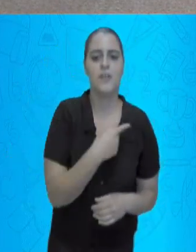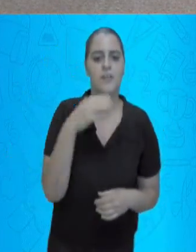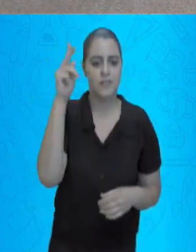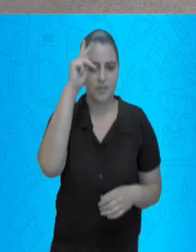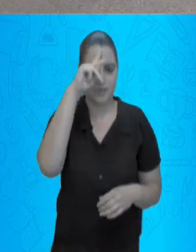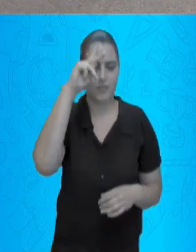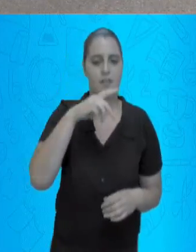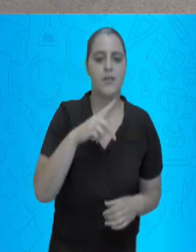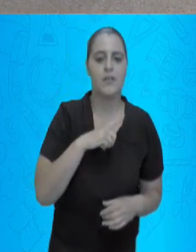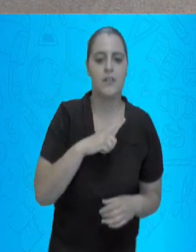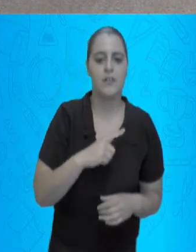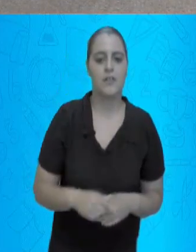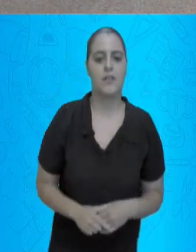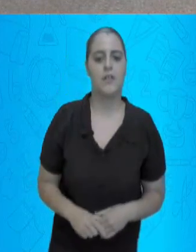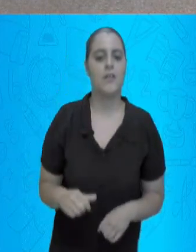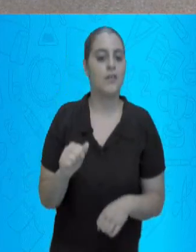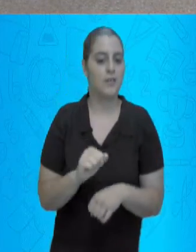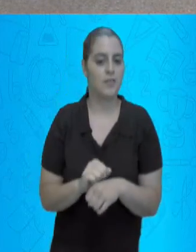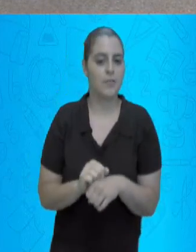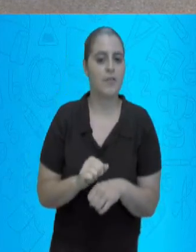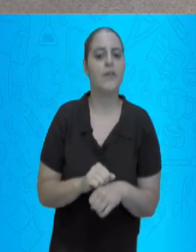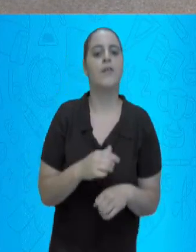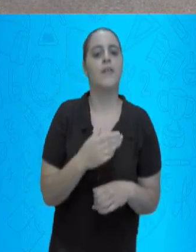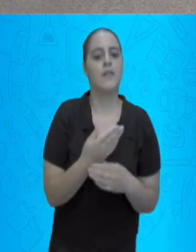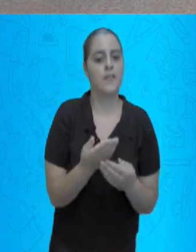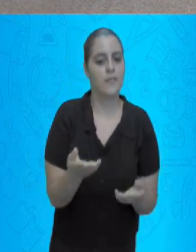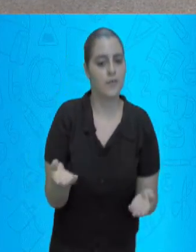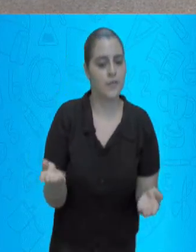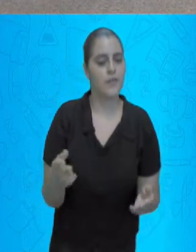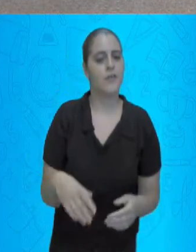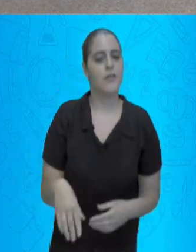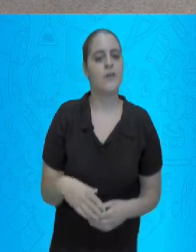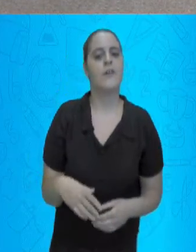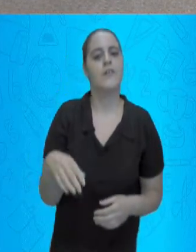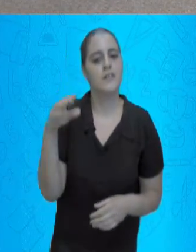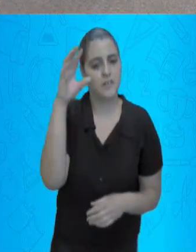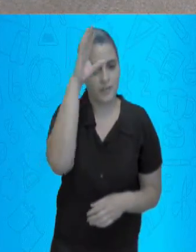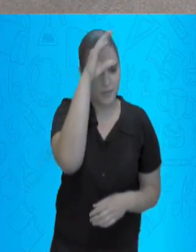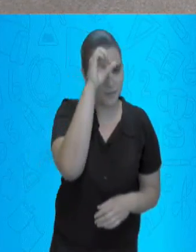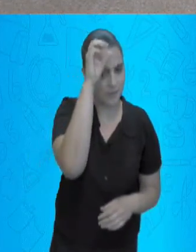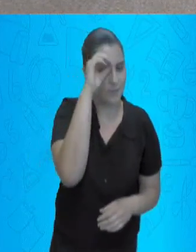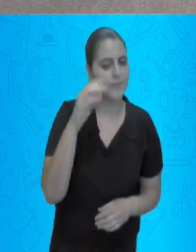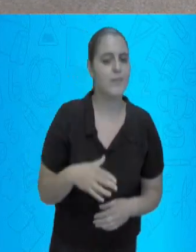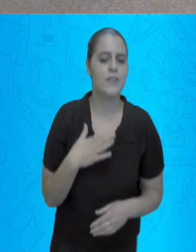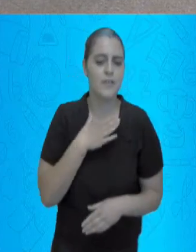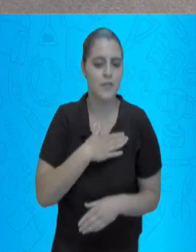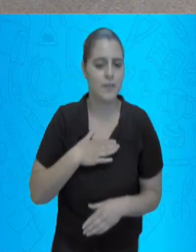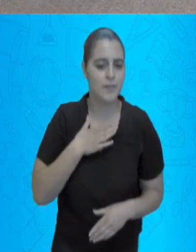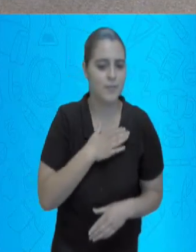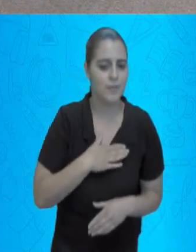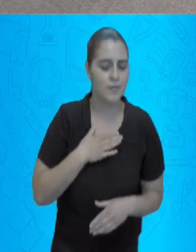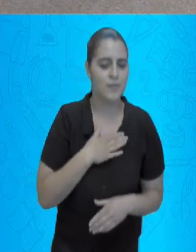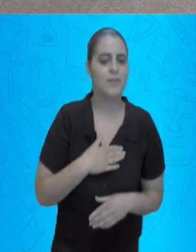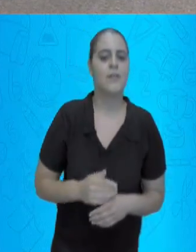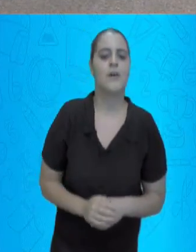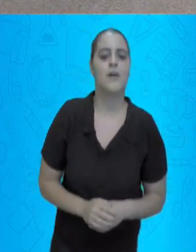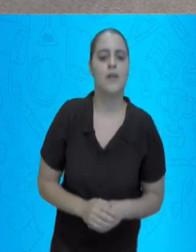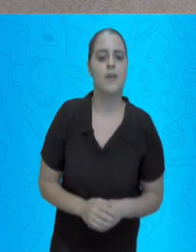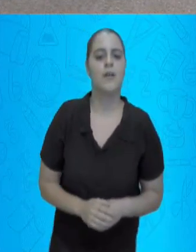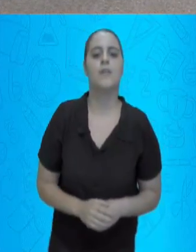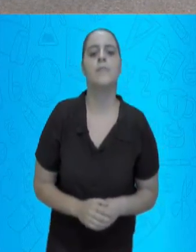história tem. Espero que você tenha conseguido tirar proveito da nossa aula de hoje,